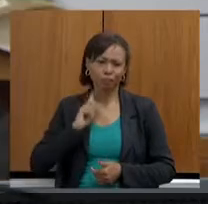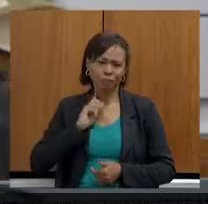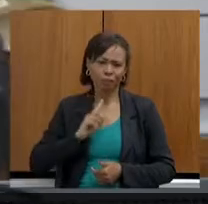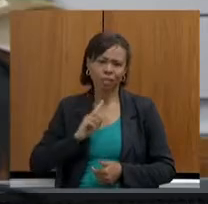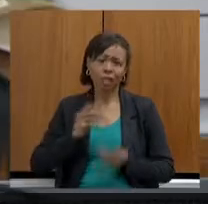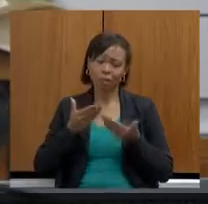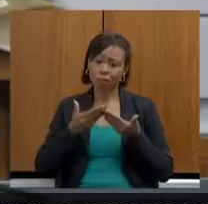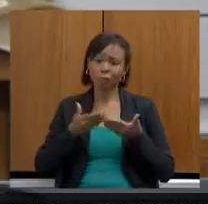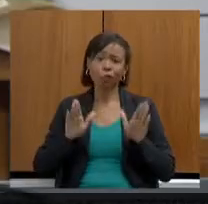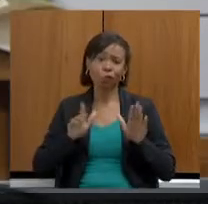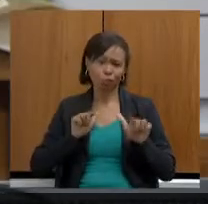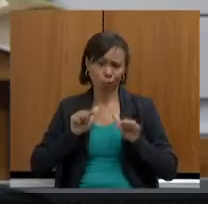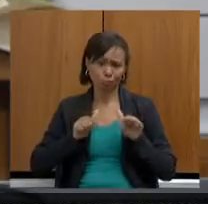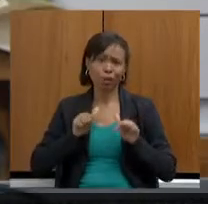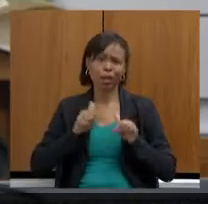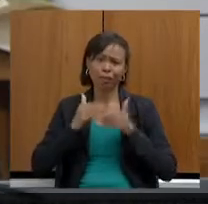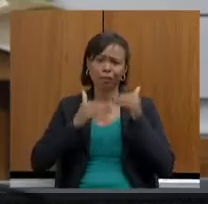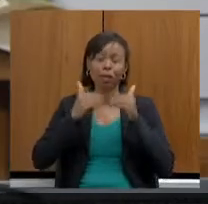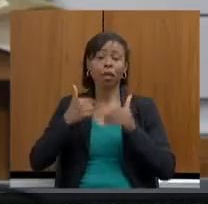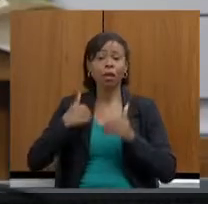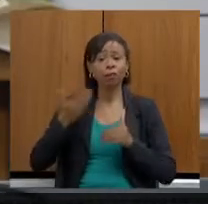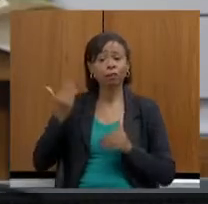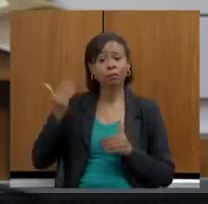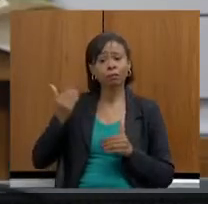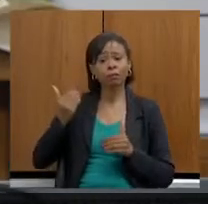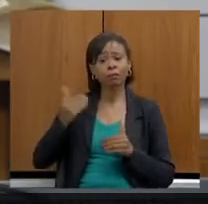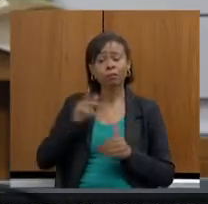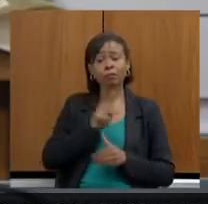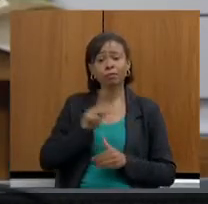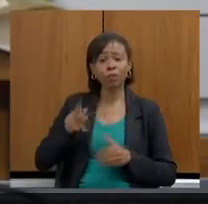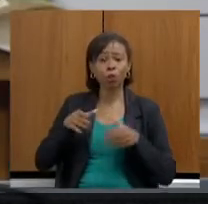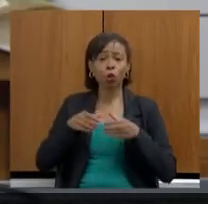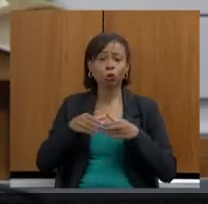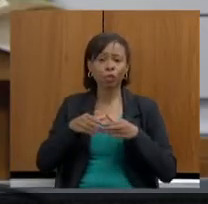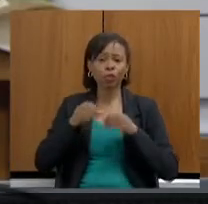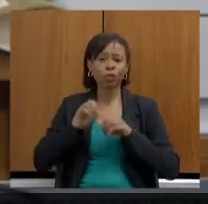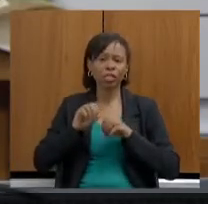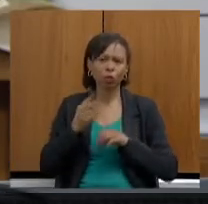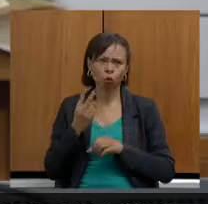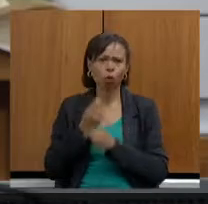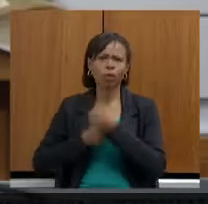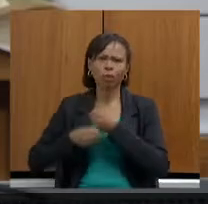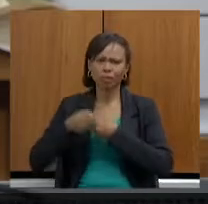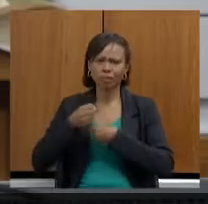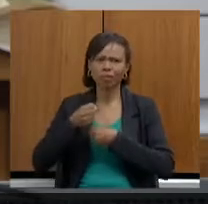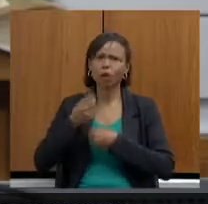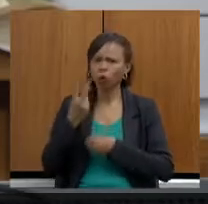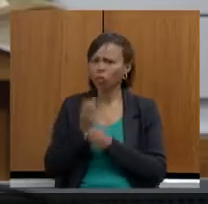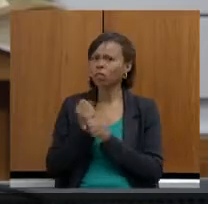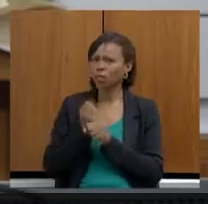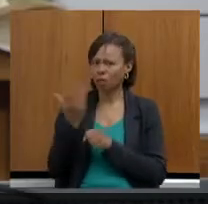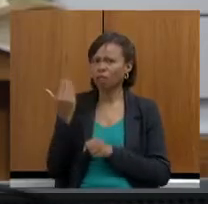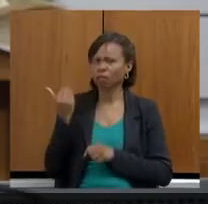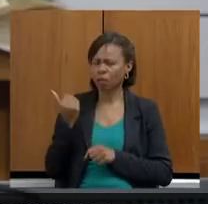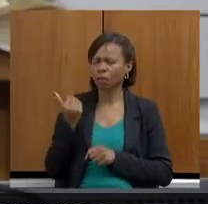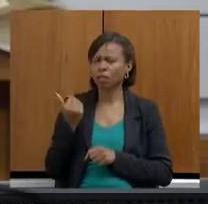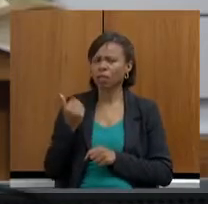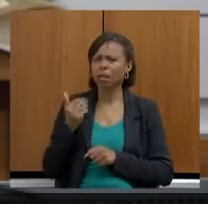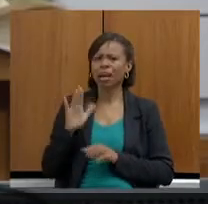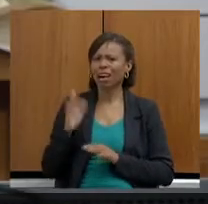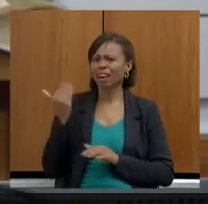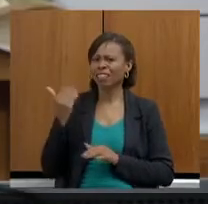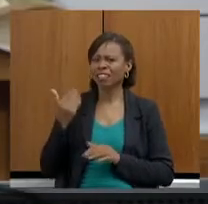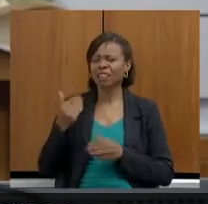eu fui Presidente aqui da comissão de educação por dois anos a gente não não tinha tanta flexibilidade